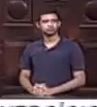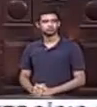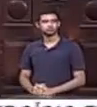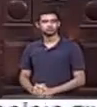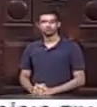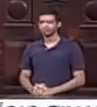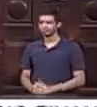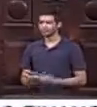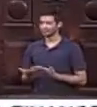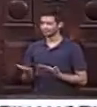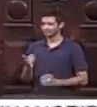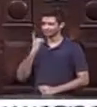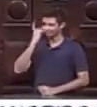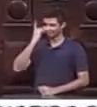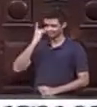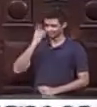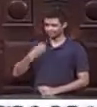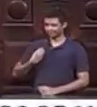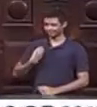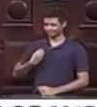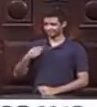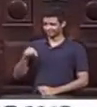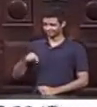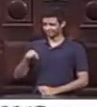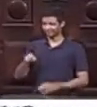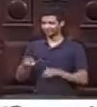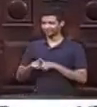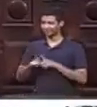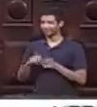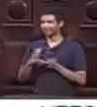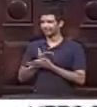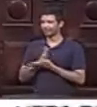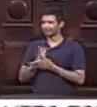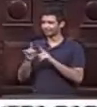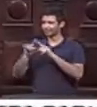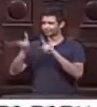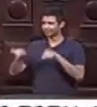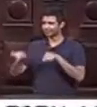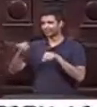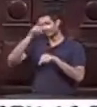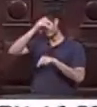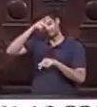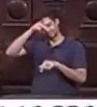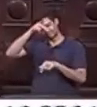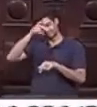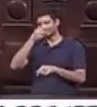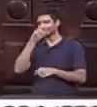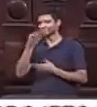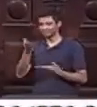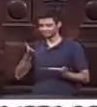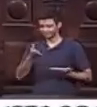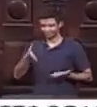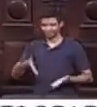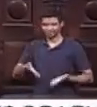Senhoras e senhores deputados e servidores públicos aqui do Rio de Janeiro, sejam bem-vindos.